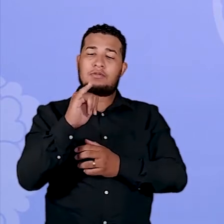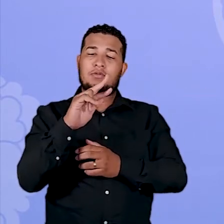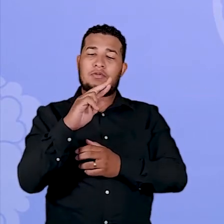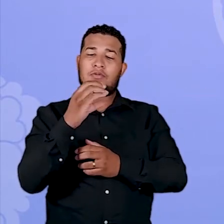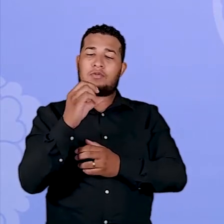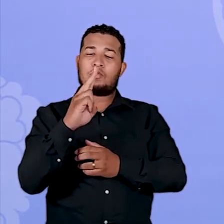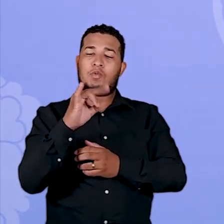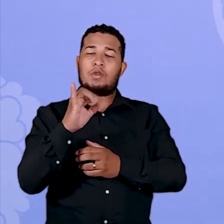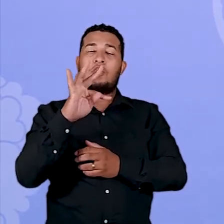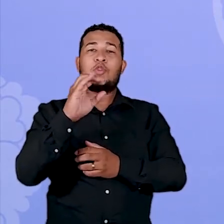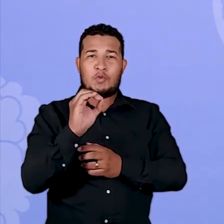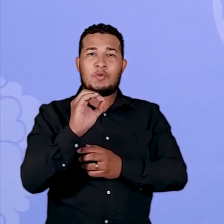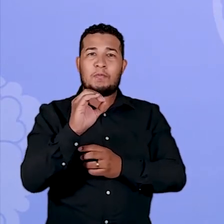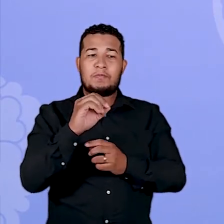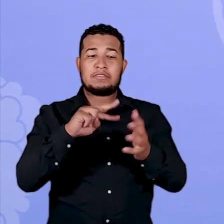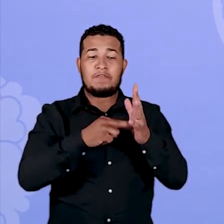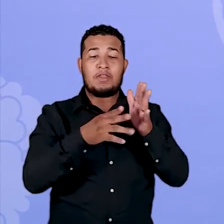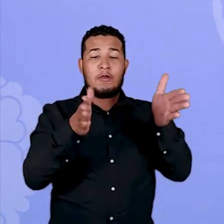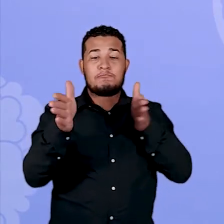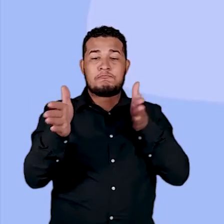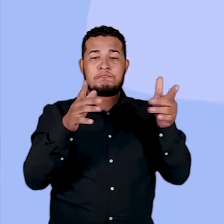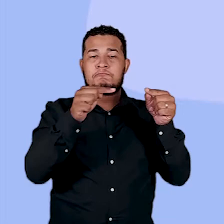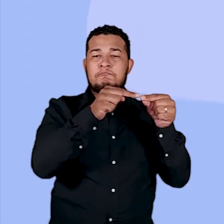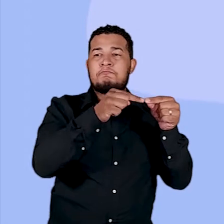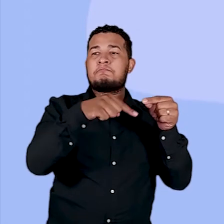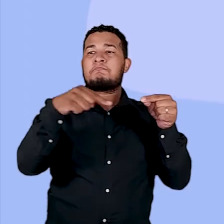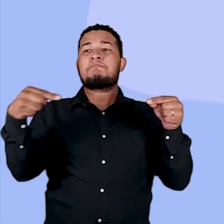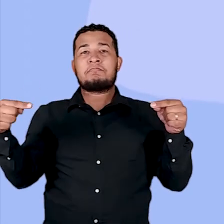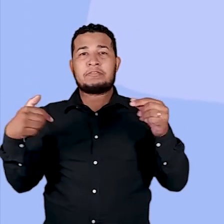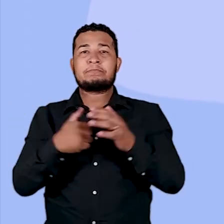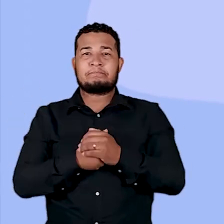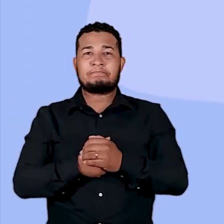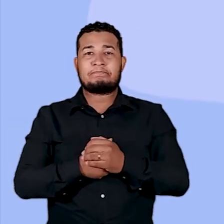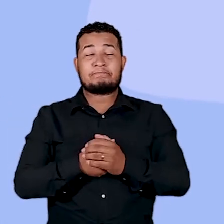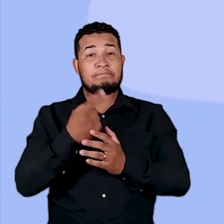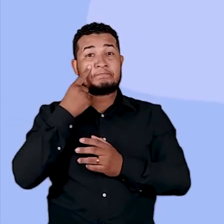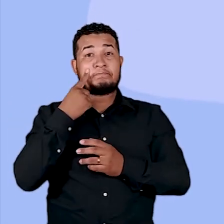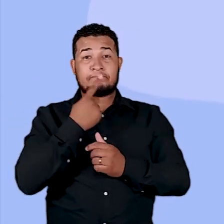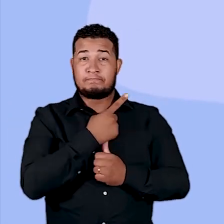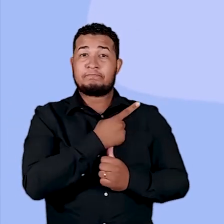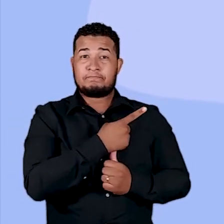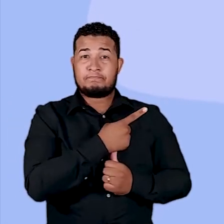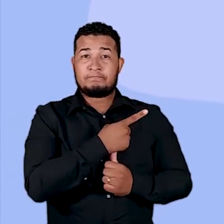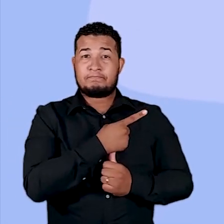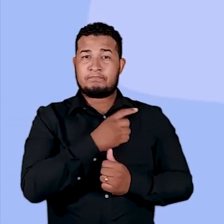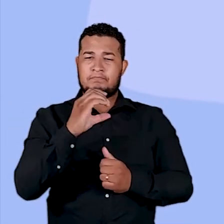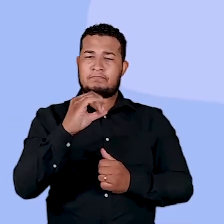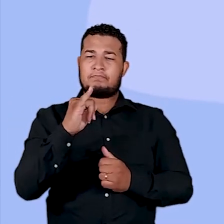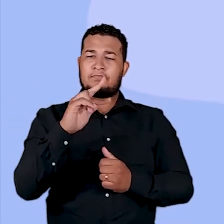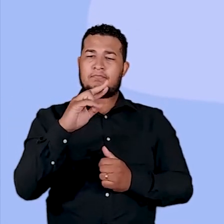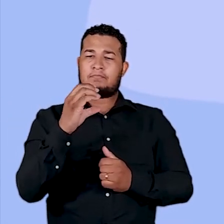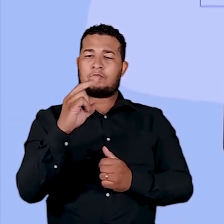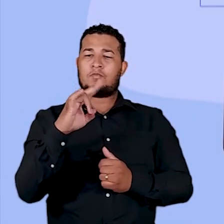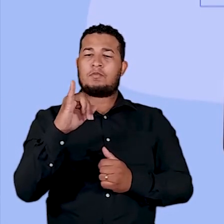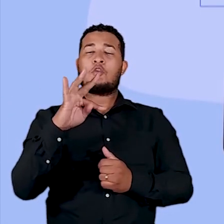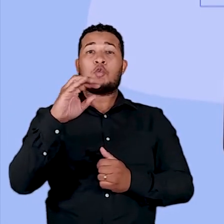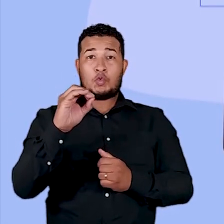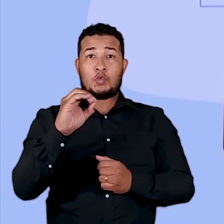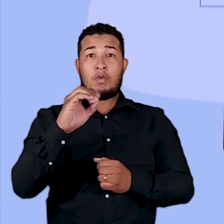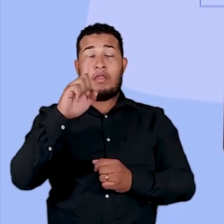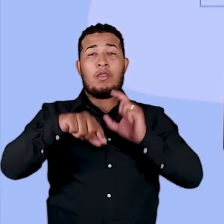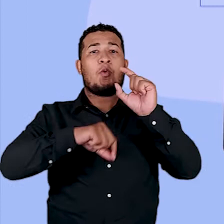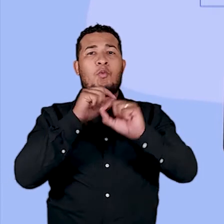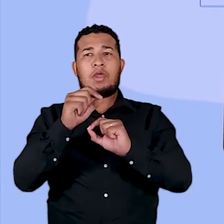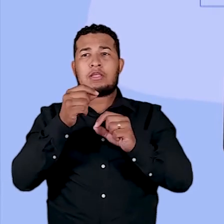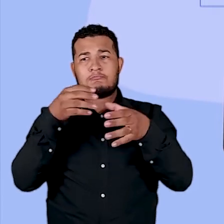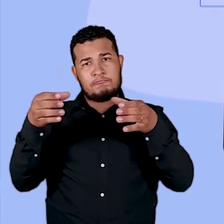de um circuito. E vai falar que é um circuito elétrico. Então vamos definir essa ideia de circuito elétrico. Se liga aí. Circuito elétrico. Denominamos